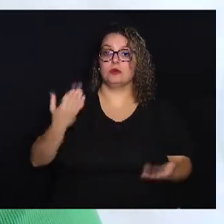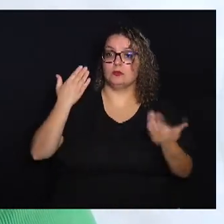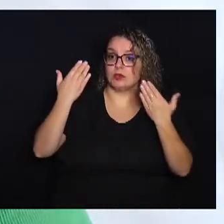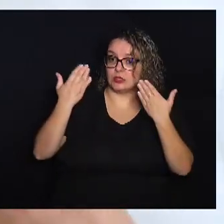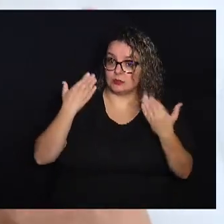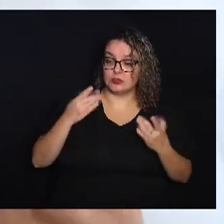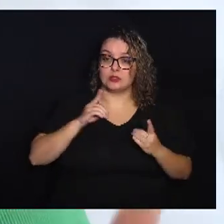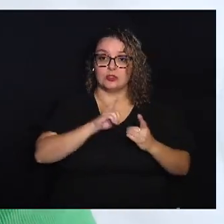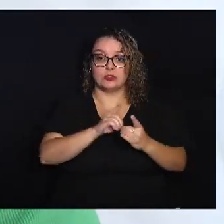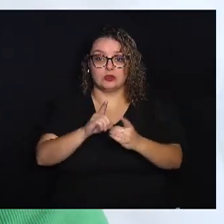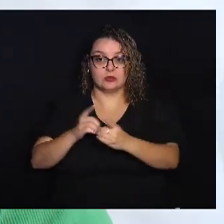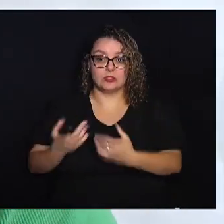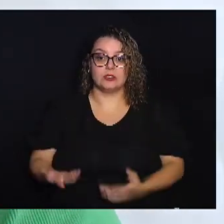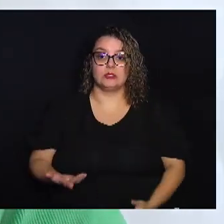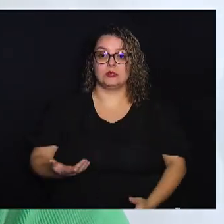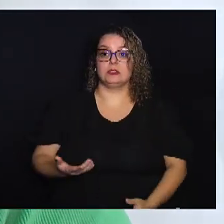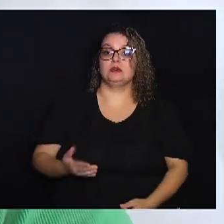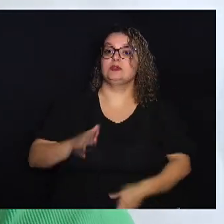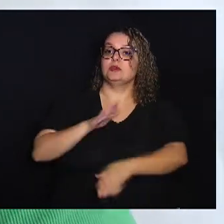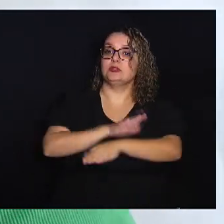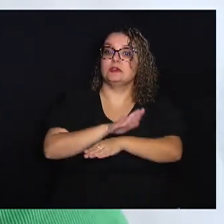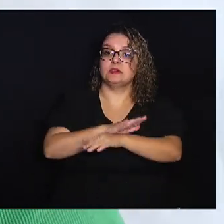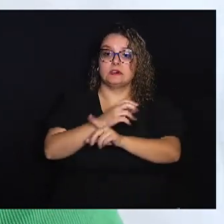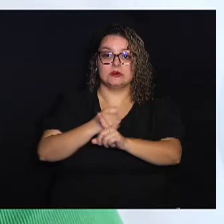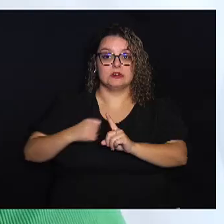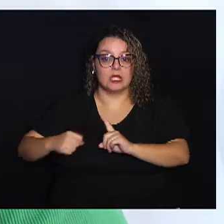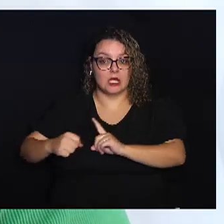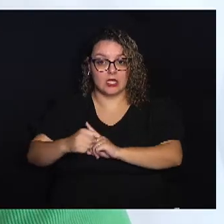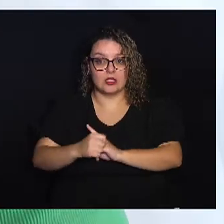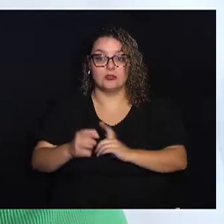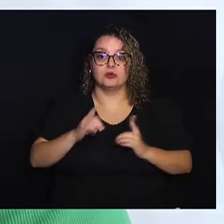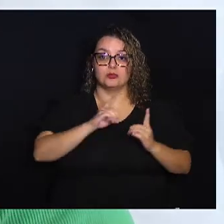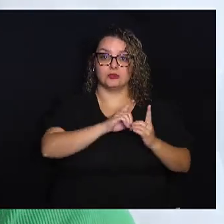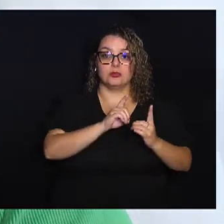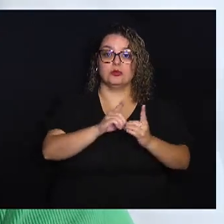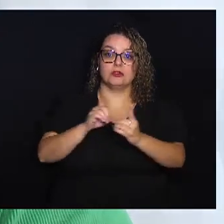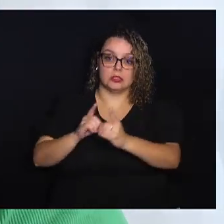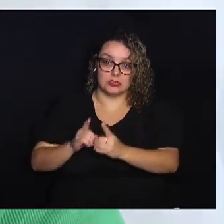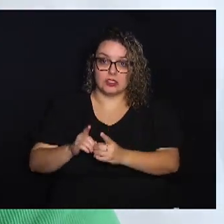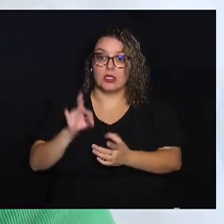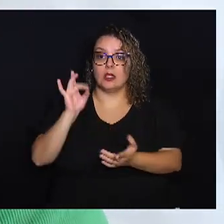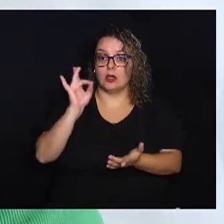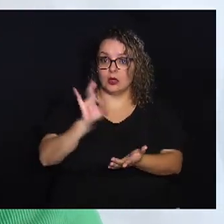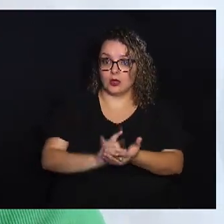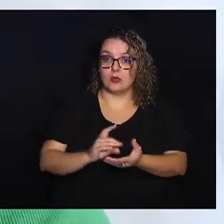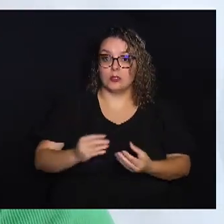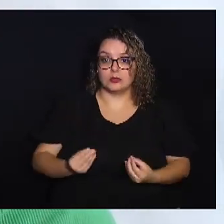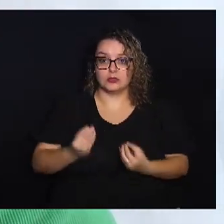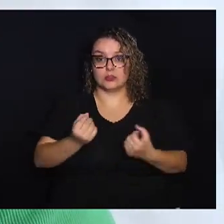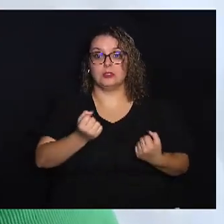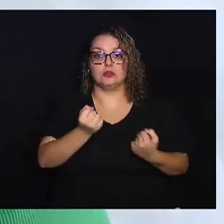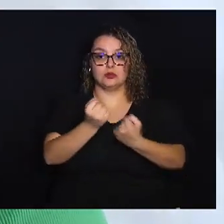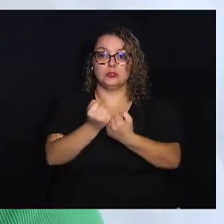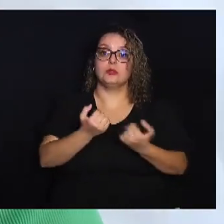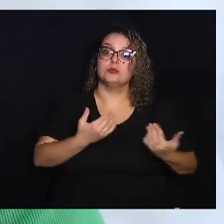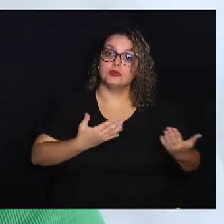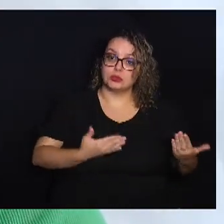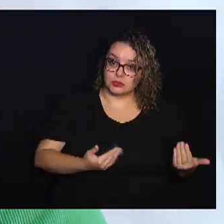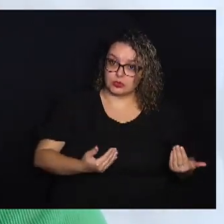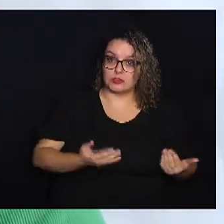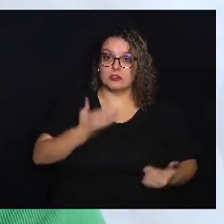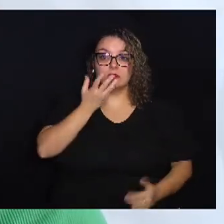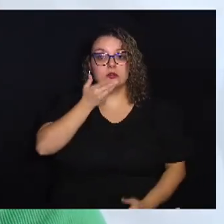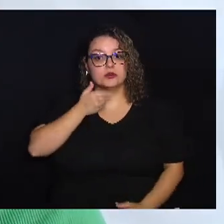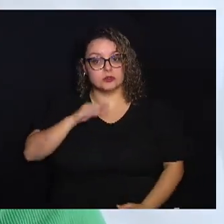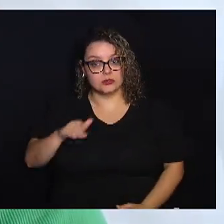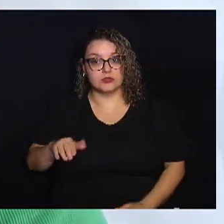psicológico, atendimento a partir de assistência social, atendimento que vai realmente dar um suporte para esse jovem, essas